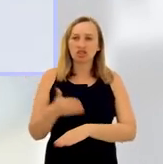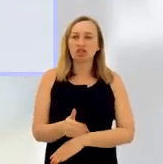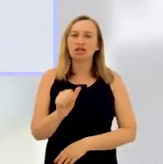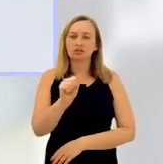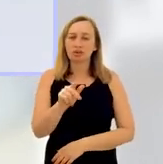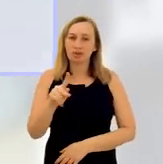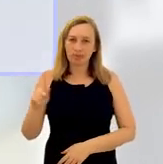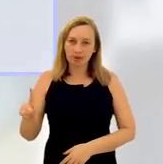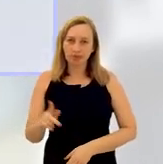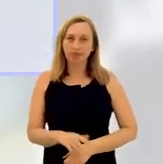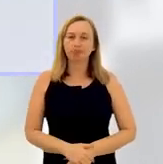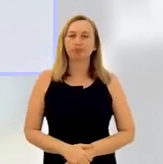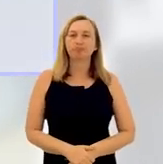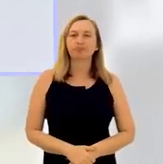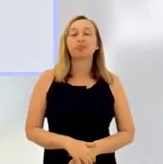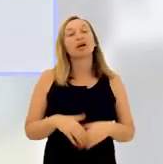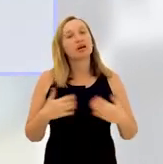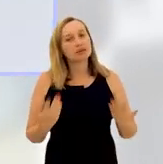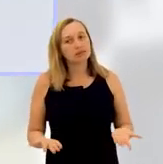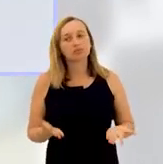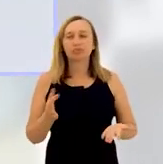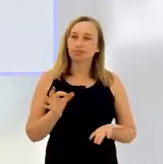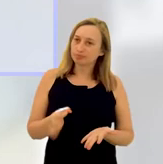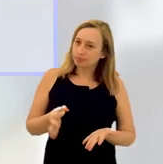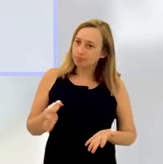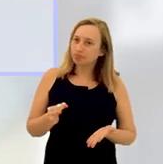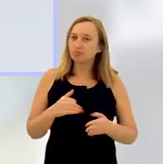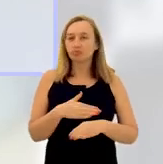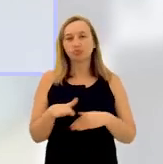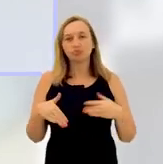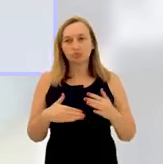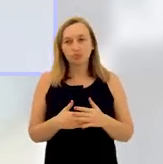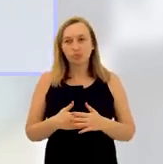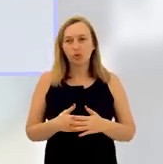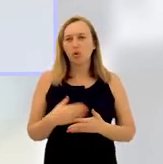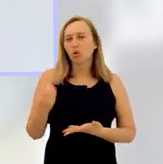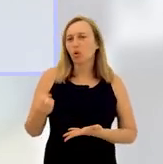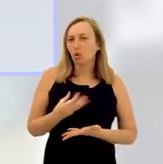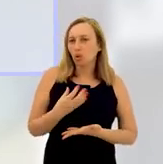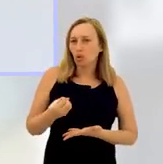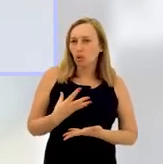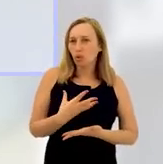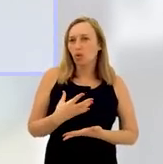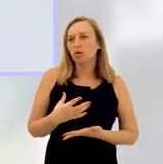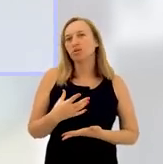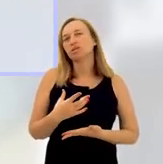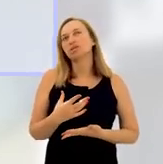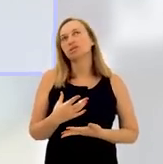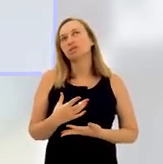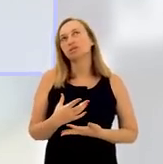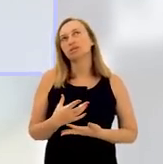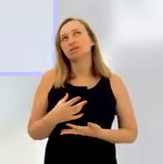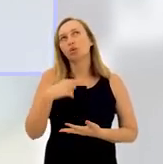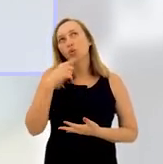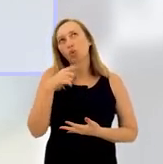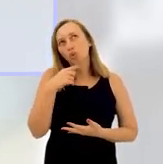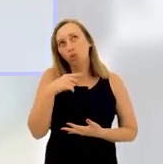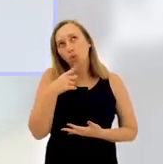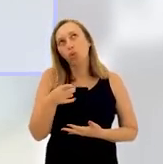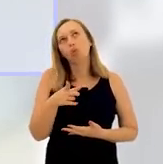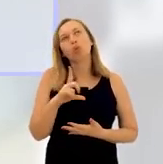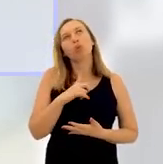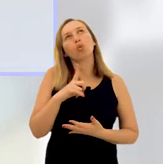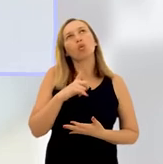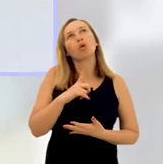vindo através do aplicativo. Então, claro que, como todo novo, né, gera uma